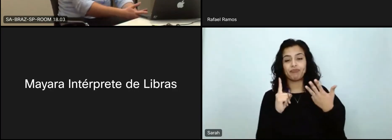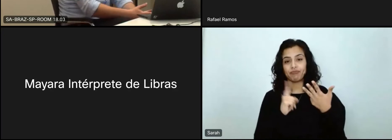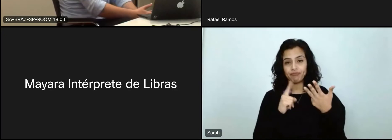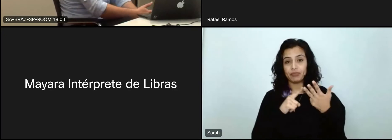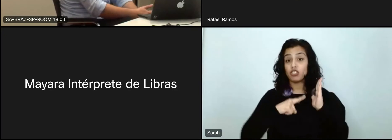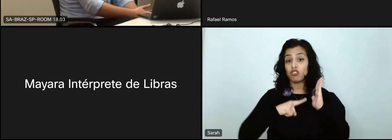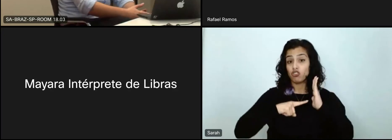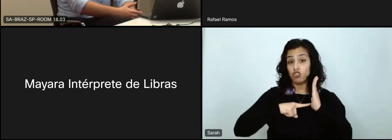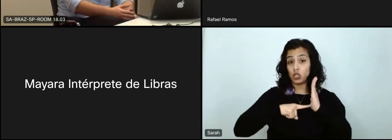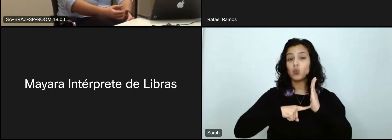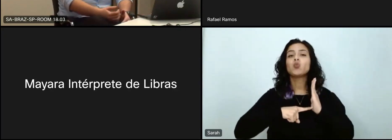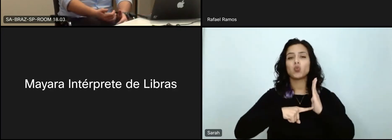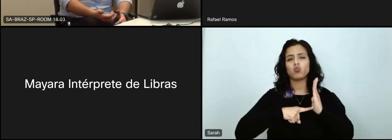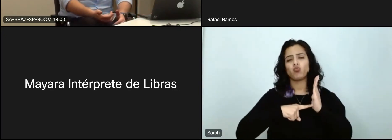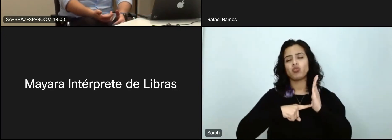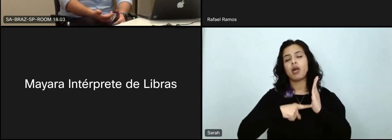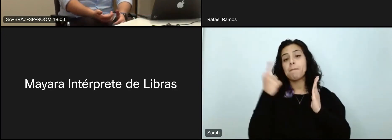garantir a segurança e